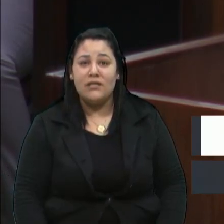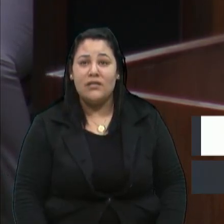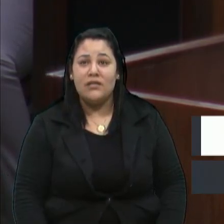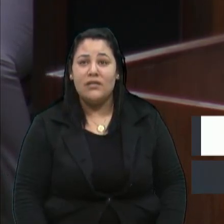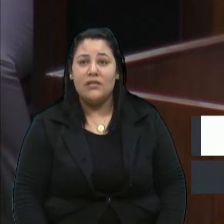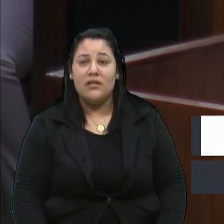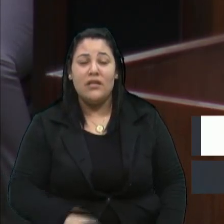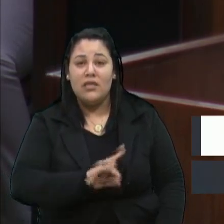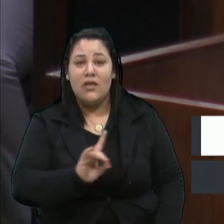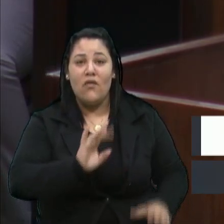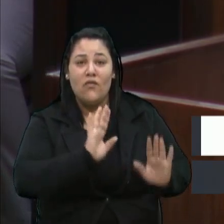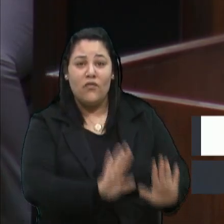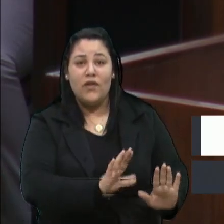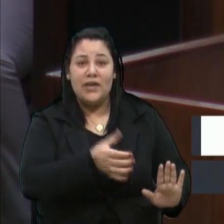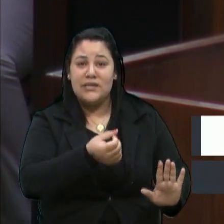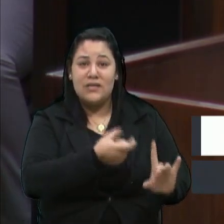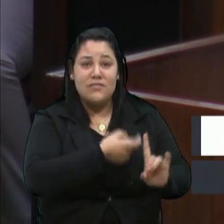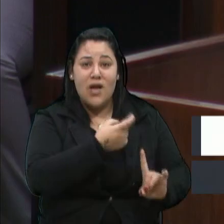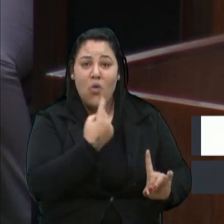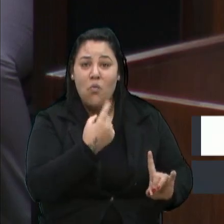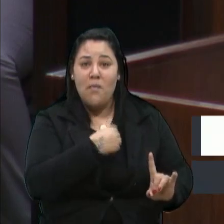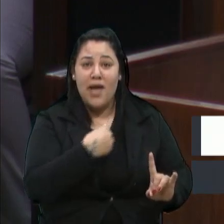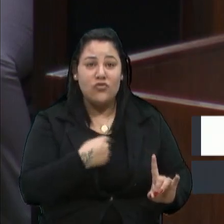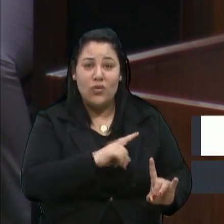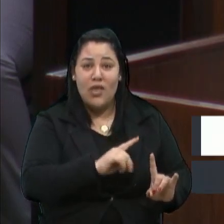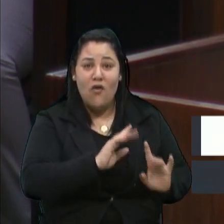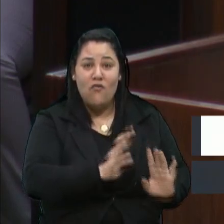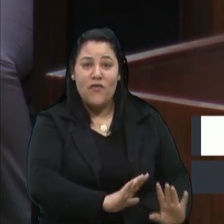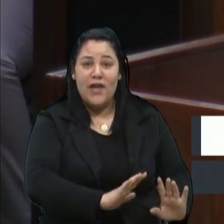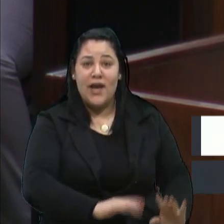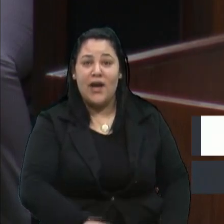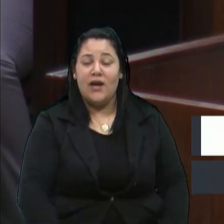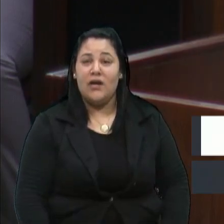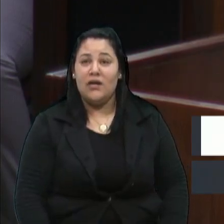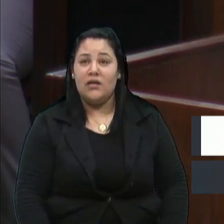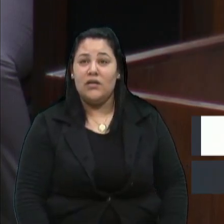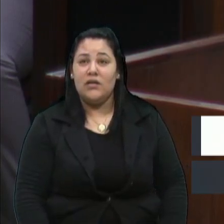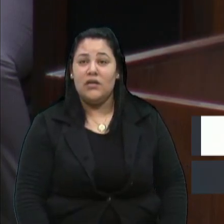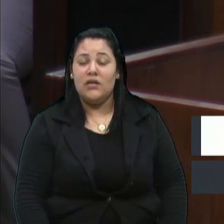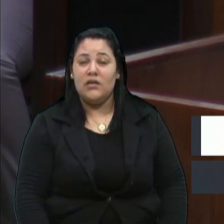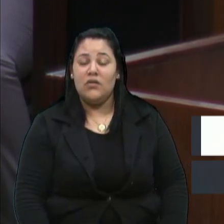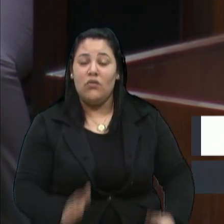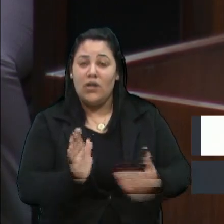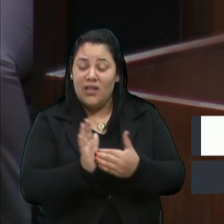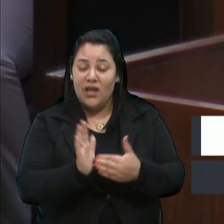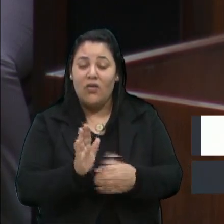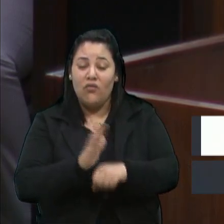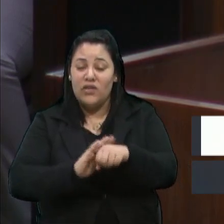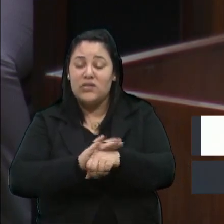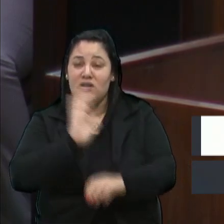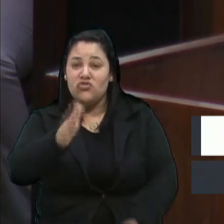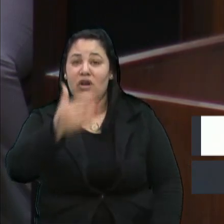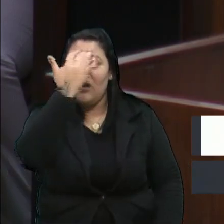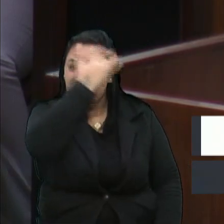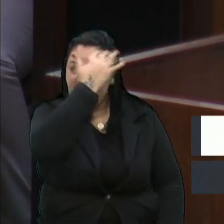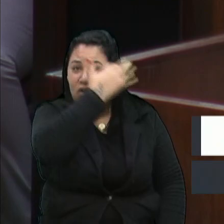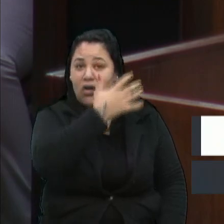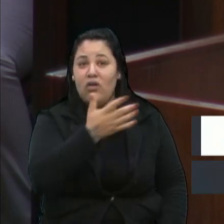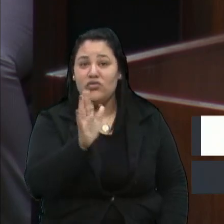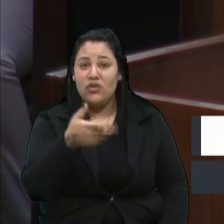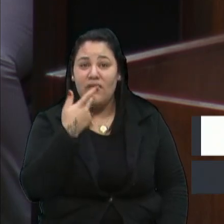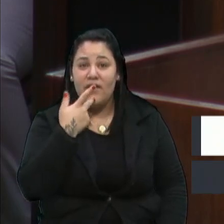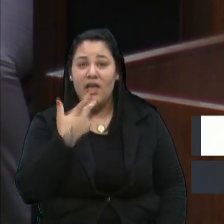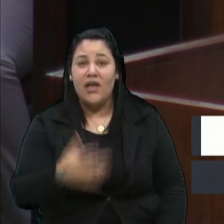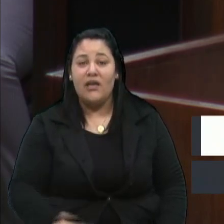um médico numa certa ocasião até comentei com nosso prefeito de Caxias